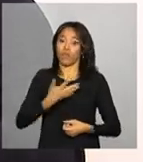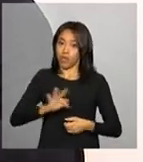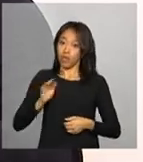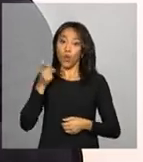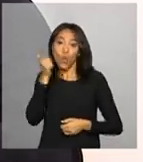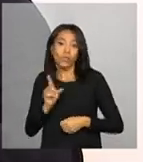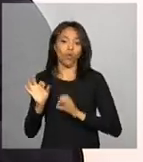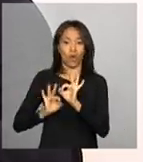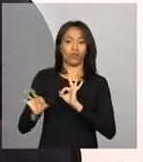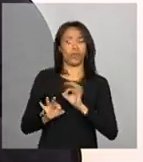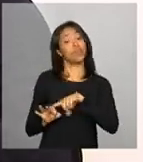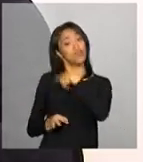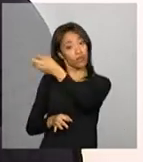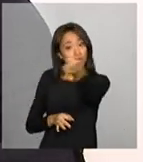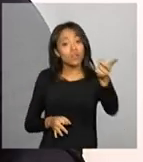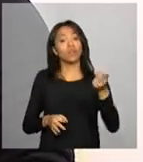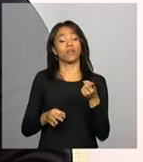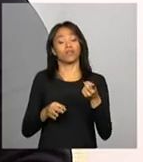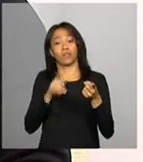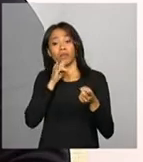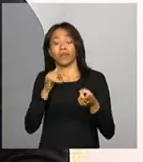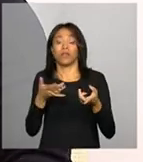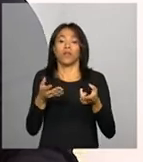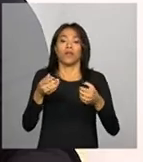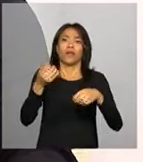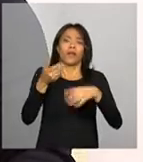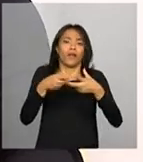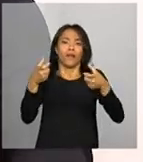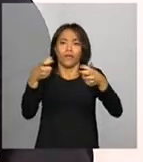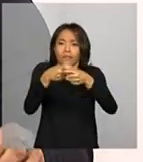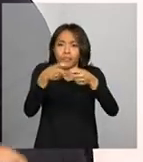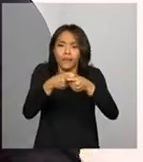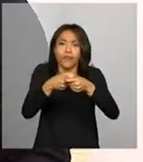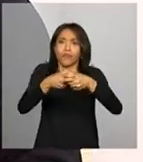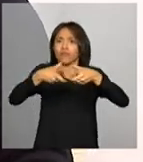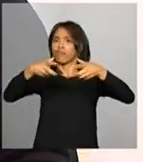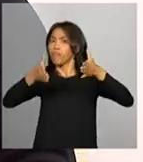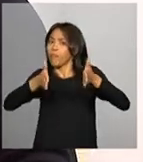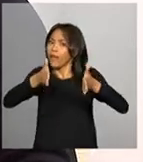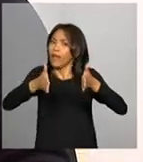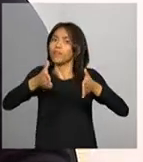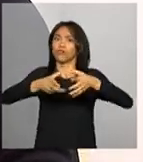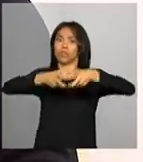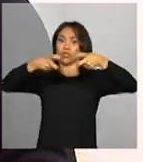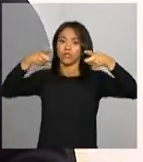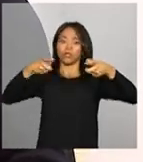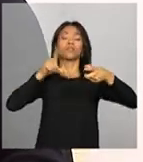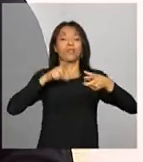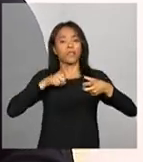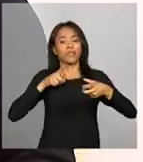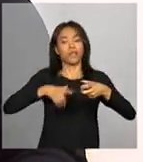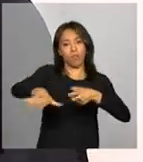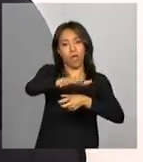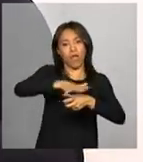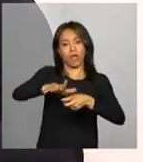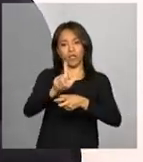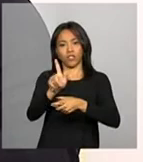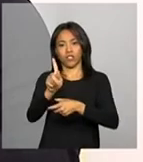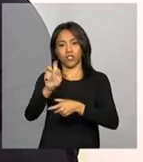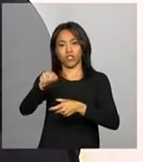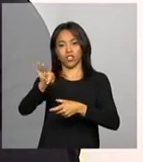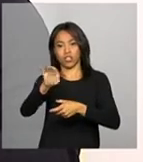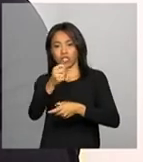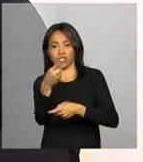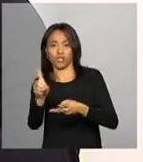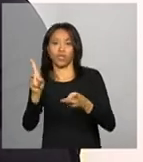os municípios de médio e grande porte eles devem ter a área da gestão de benefícios e transferência de vida